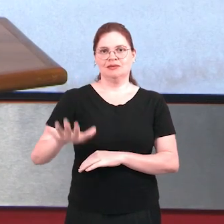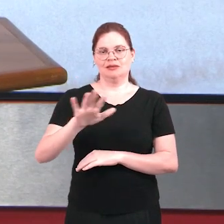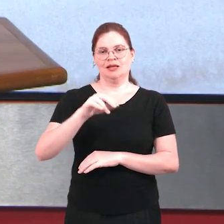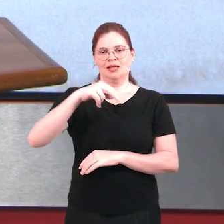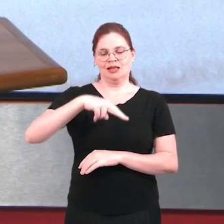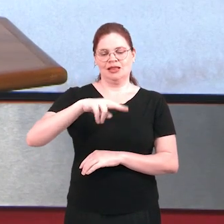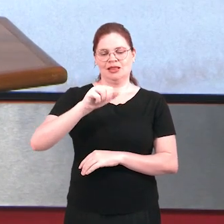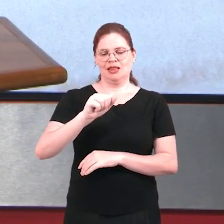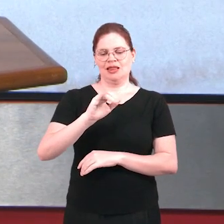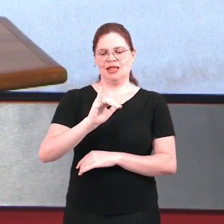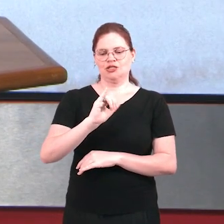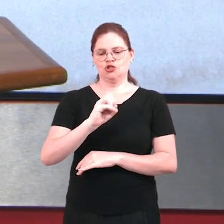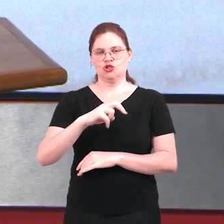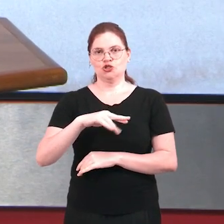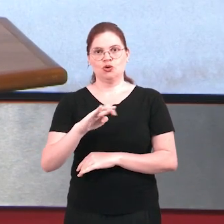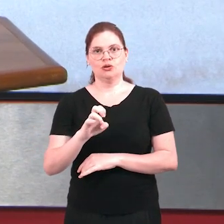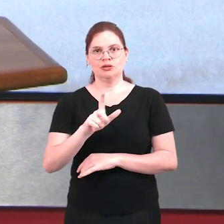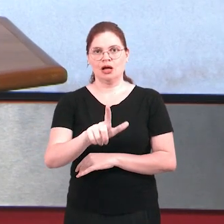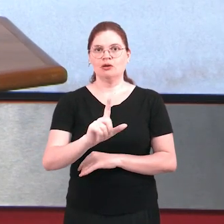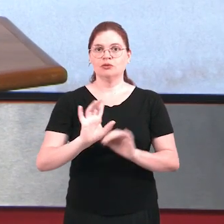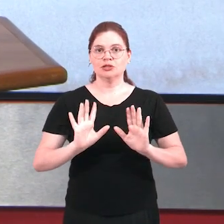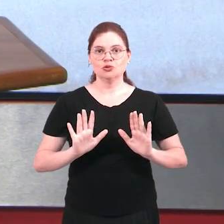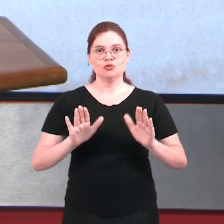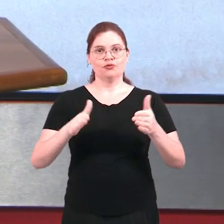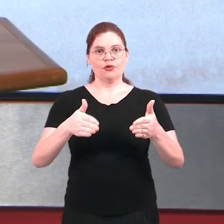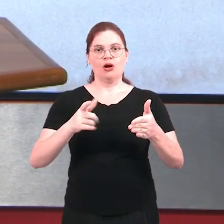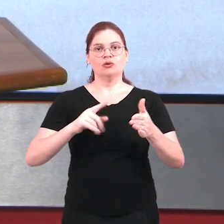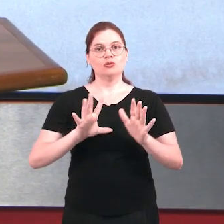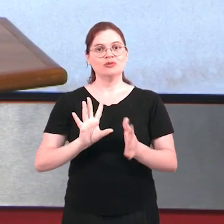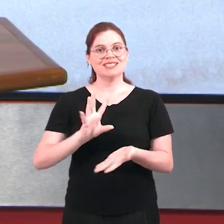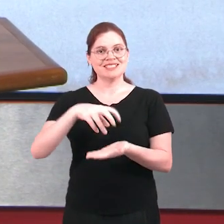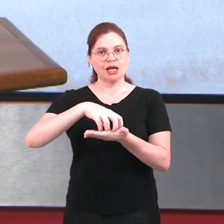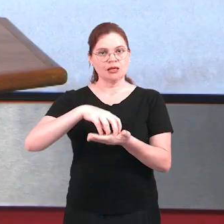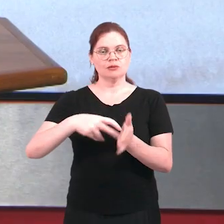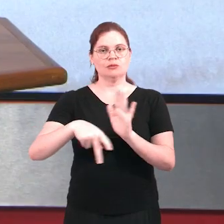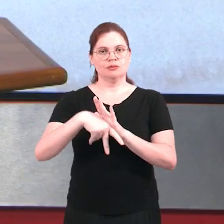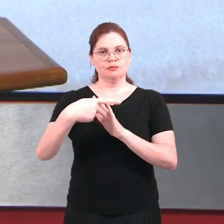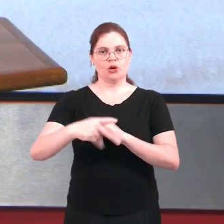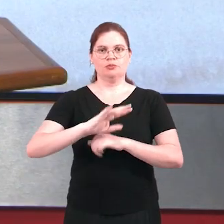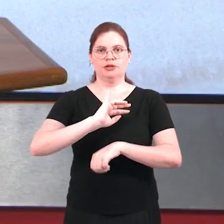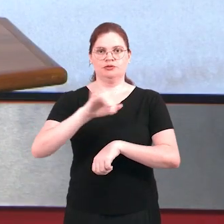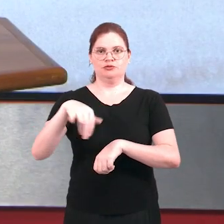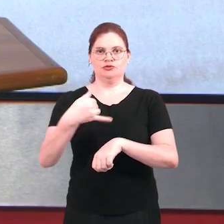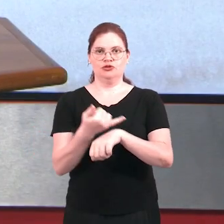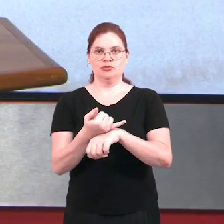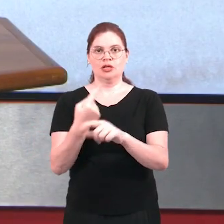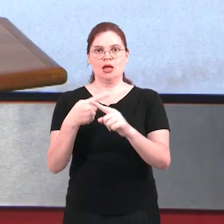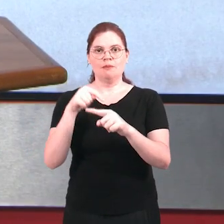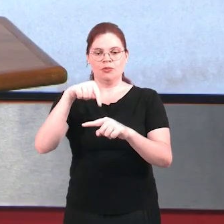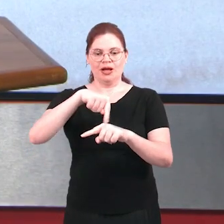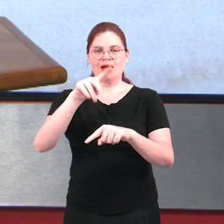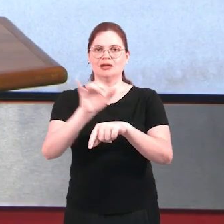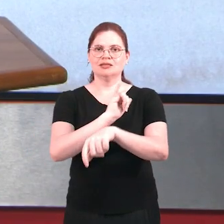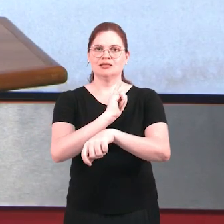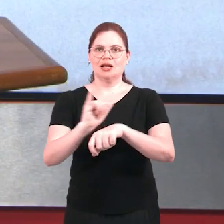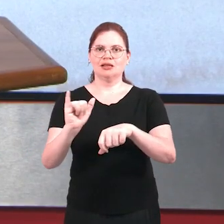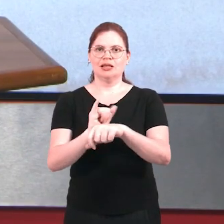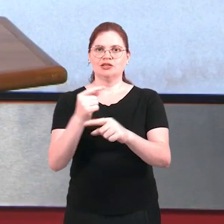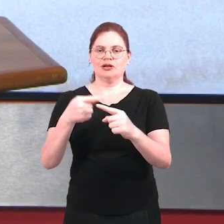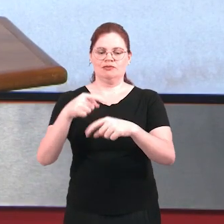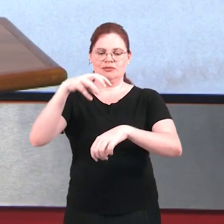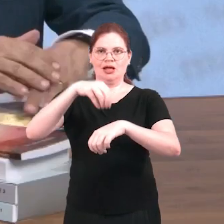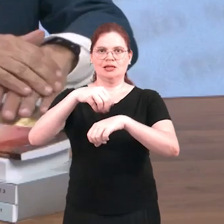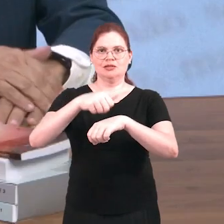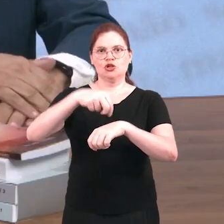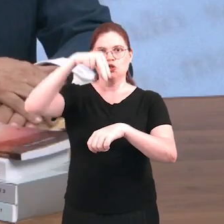governo em Jerusalém, que ficava numa localização estratégica entre o norte e o sul.